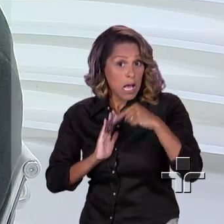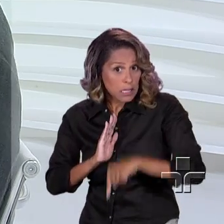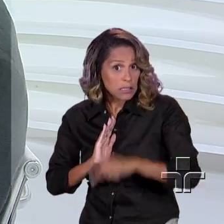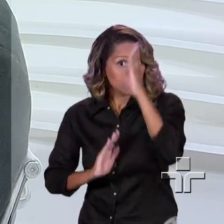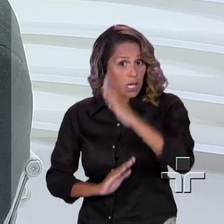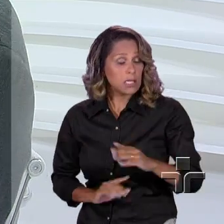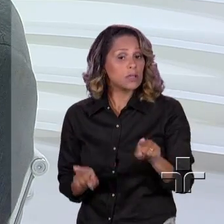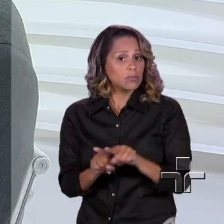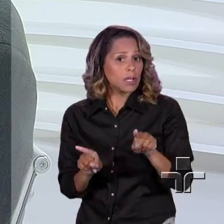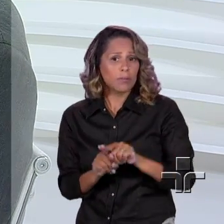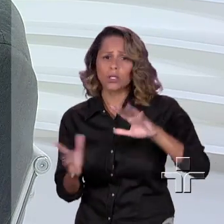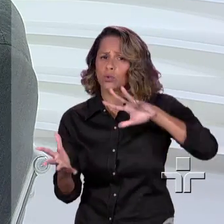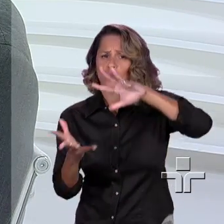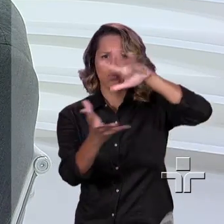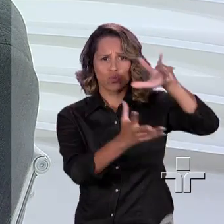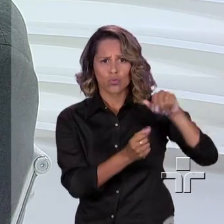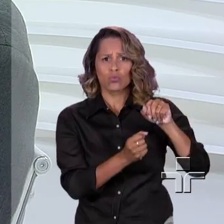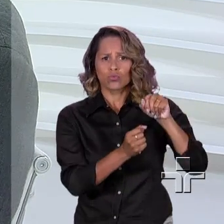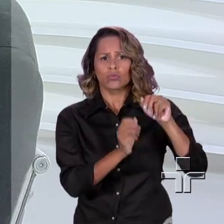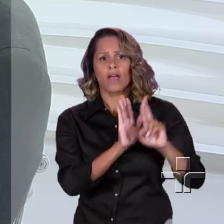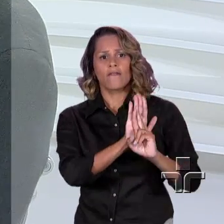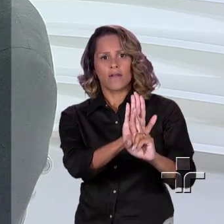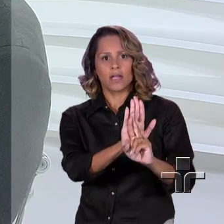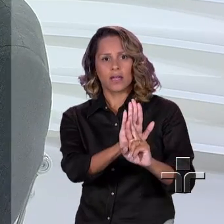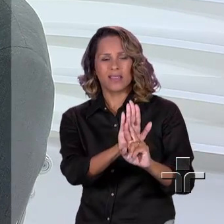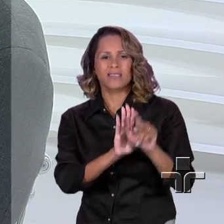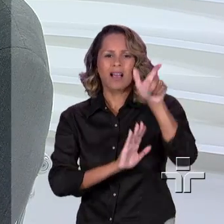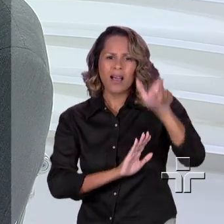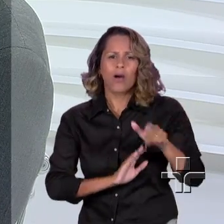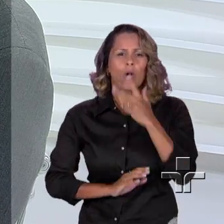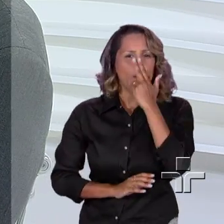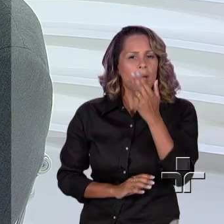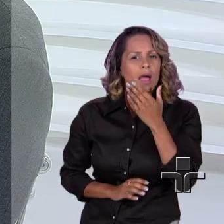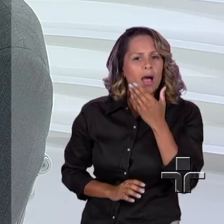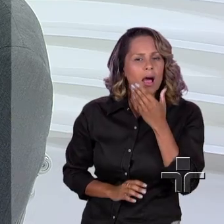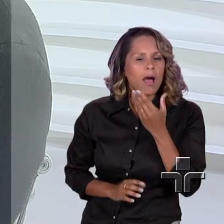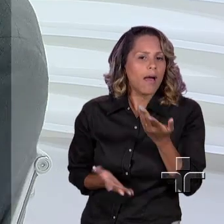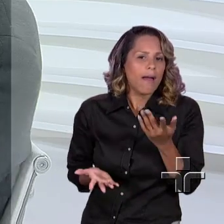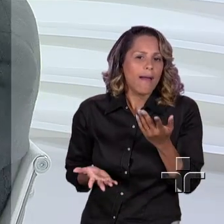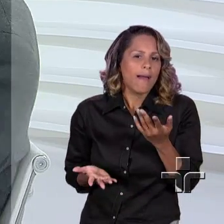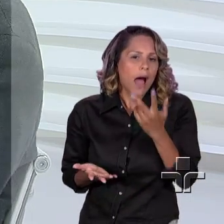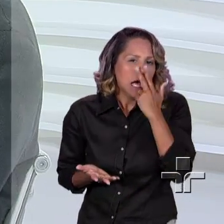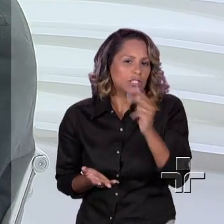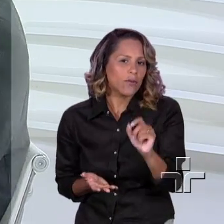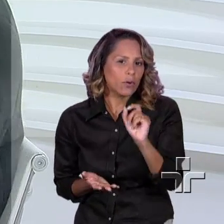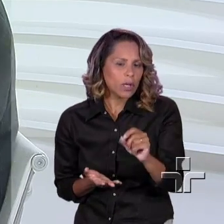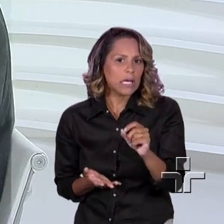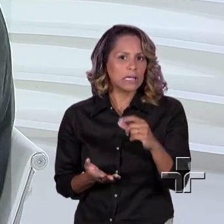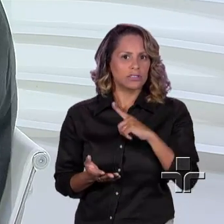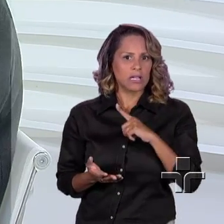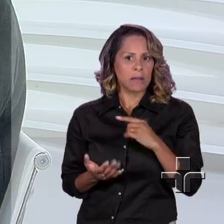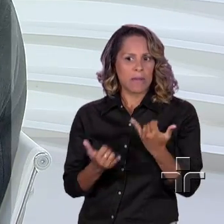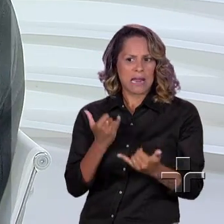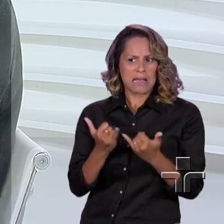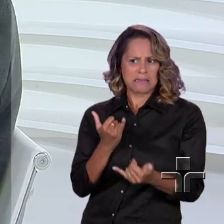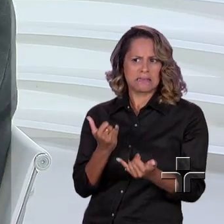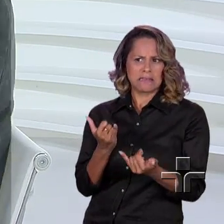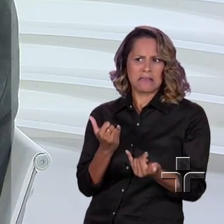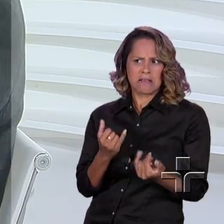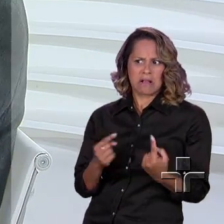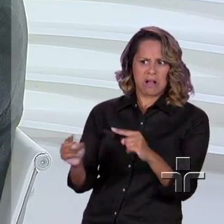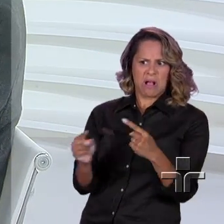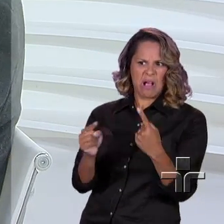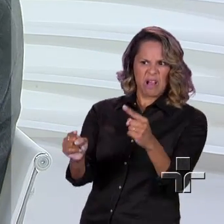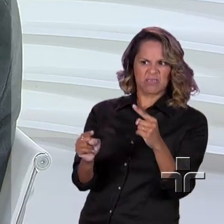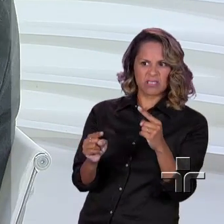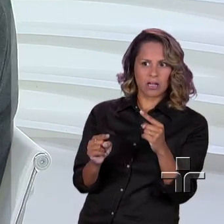tinha outras pessoas que achavam que tinha que assustar as pessoas que podiam ser infectadas pela AIDS. Então, era